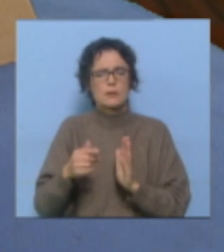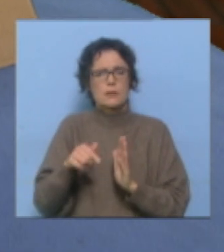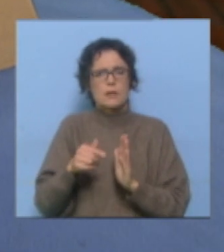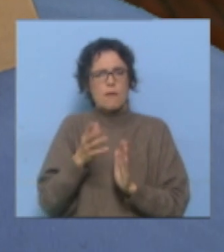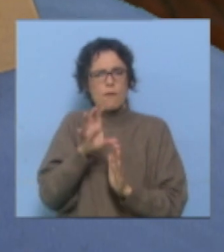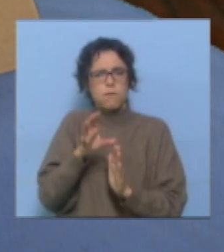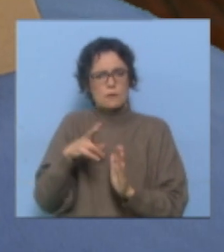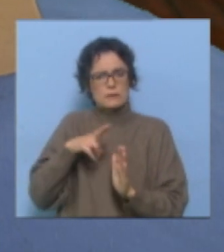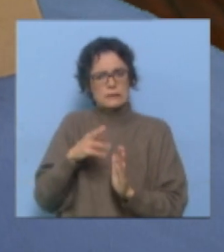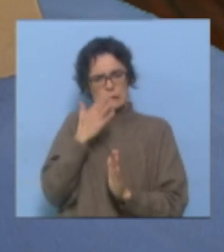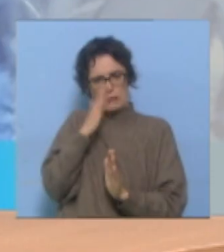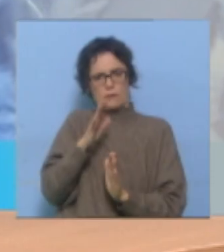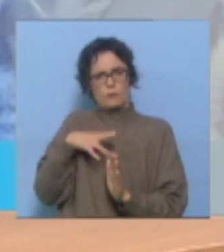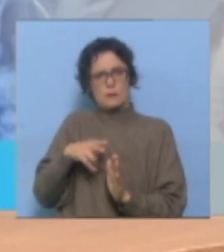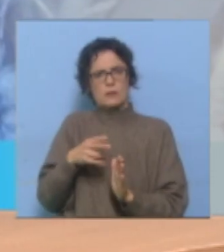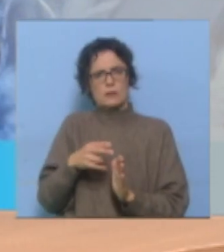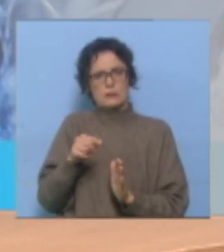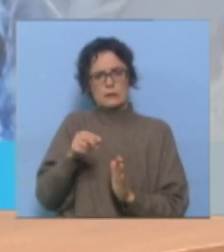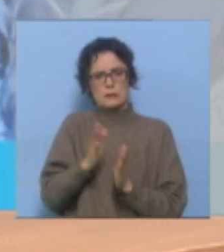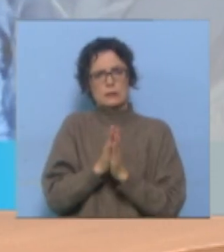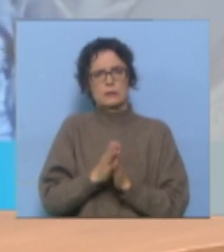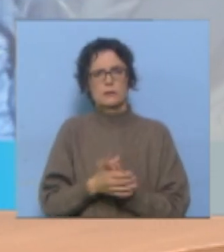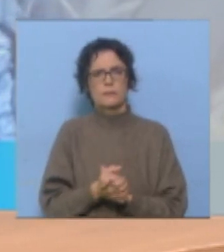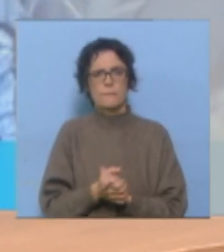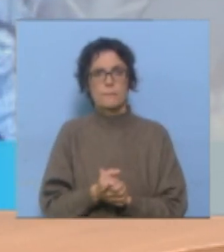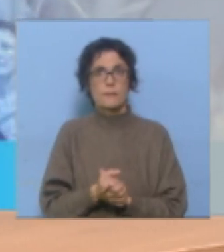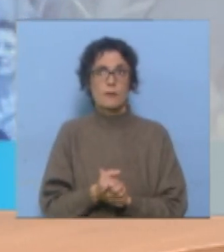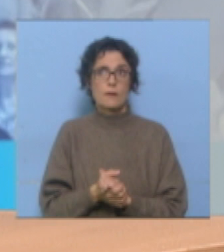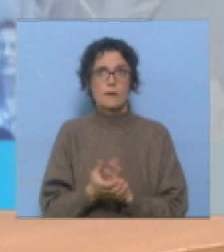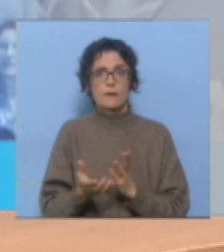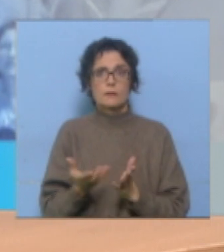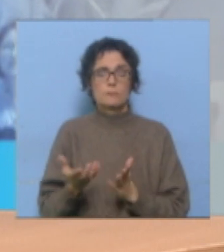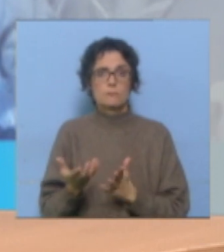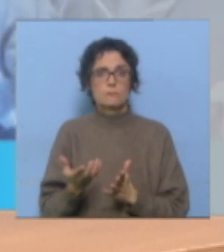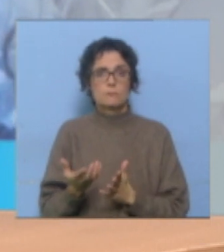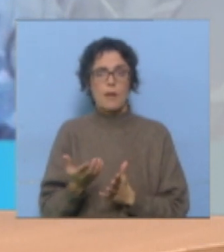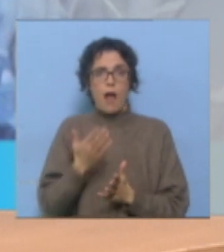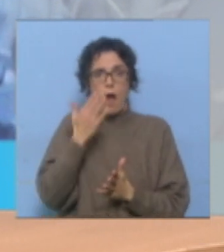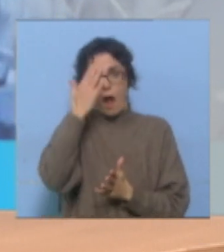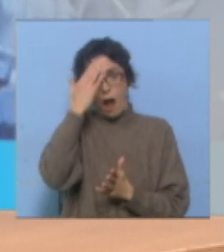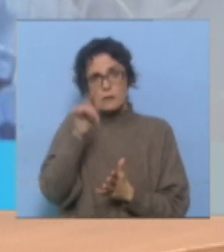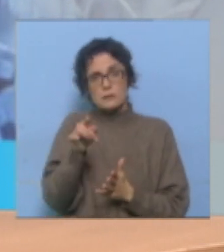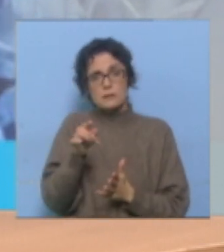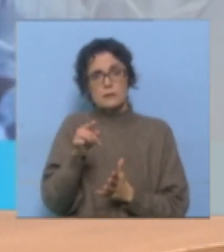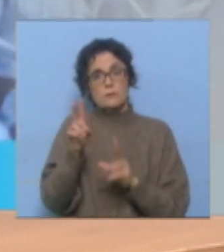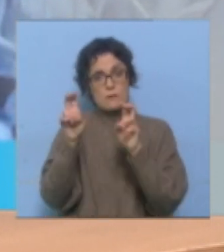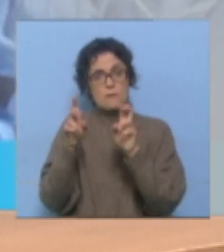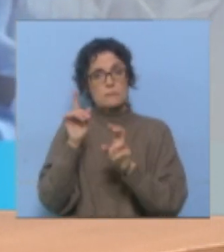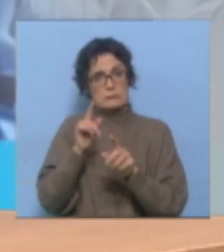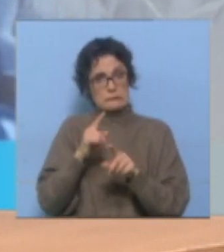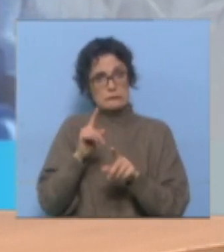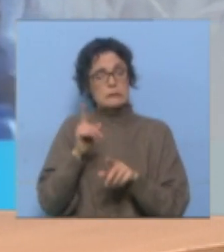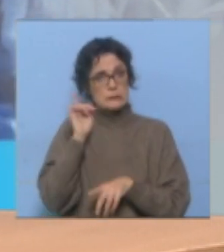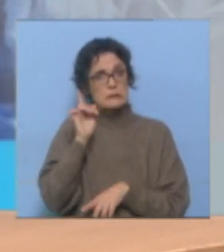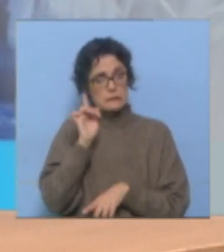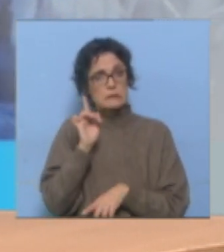mundo? Eu não tenho neste momento, eu acho que isso é um tema muito interessante para